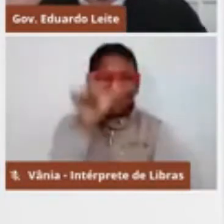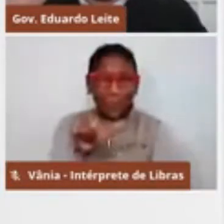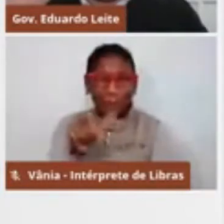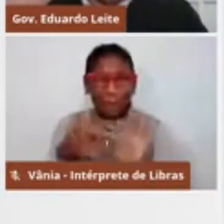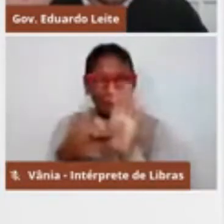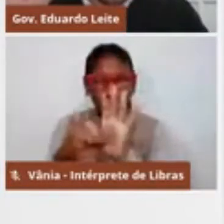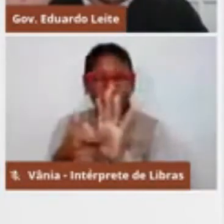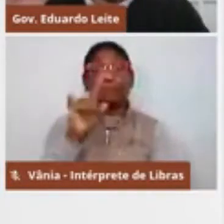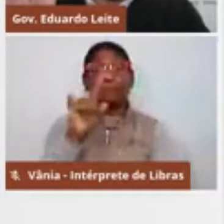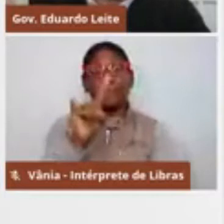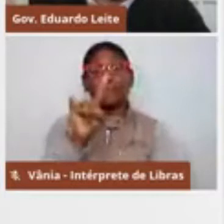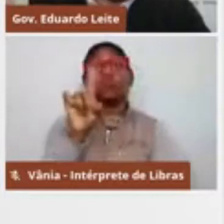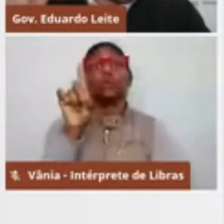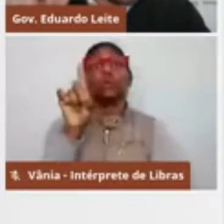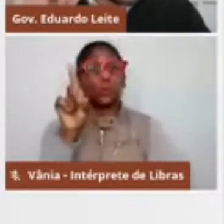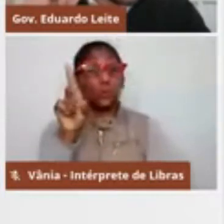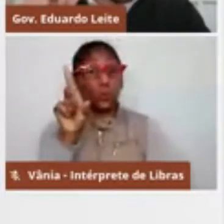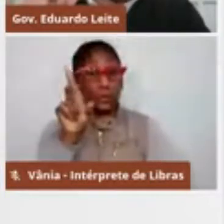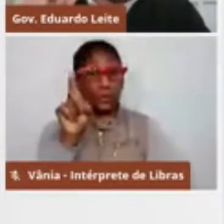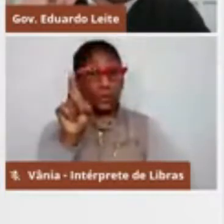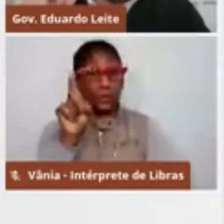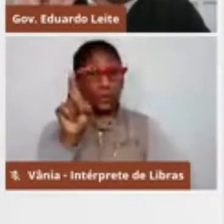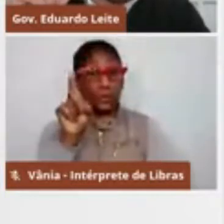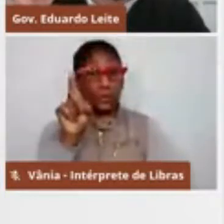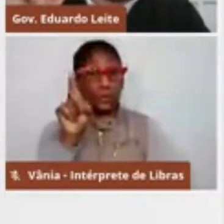eram 112, né, baixou para